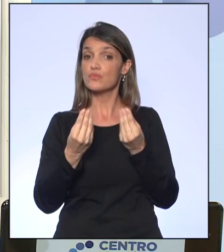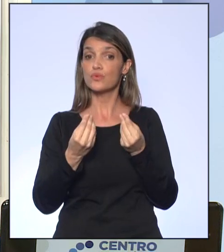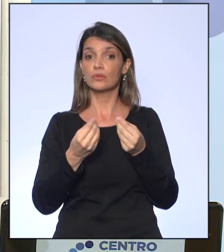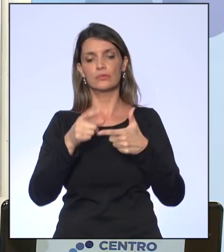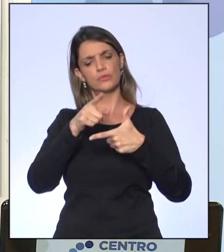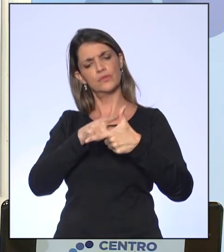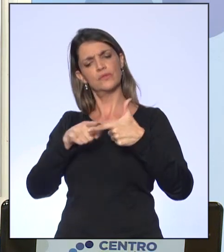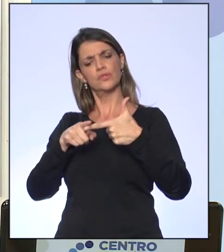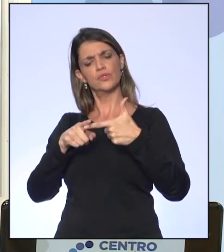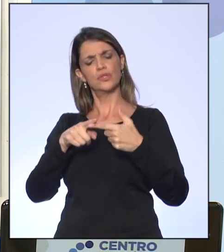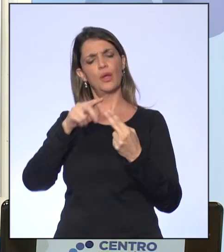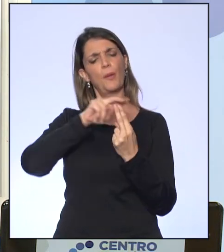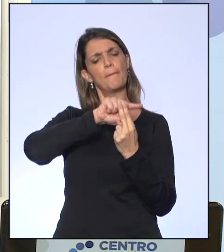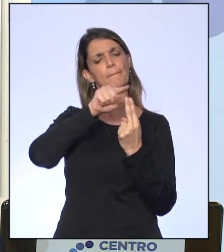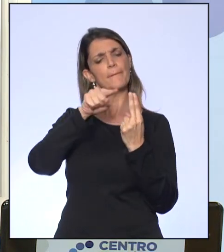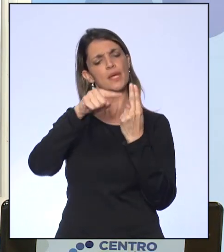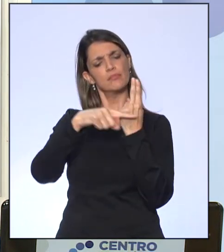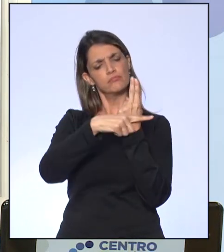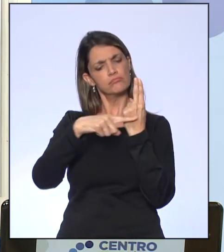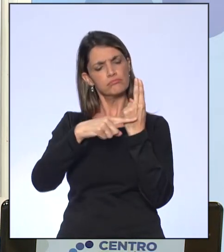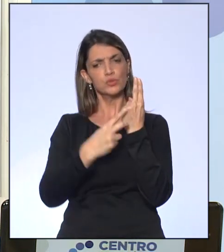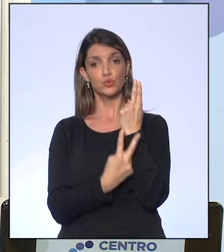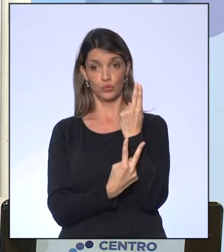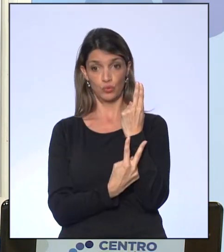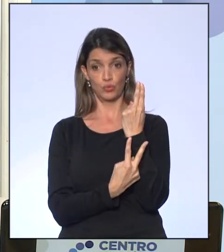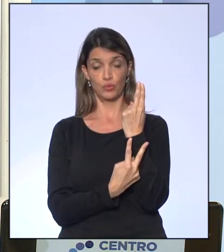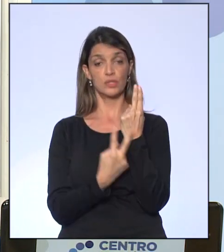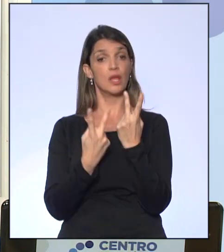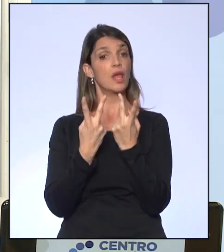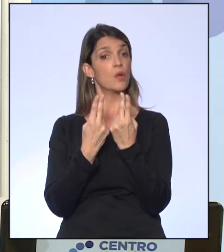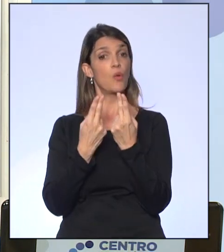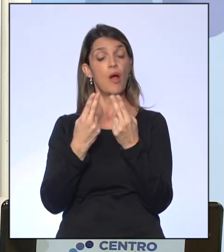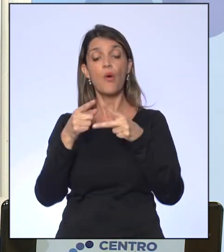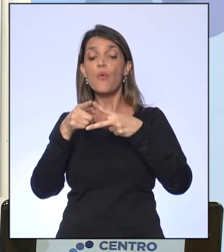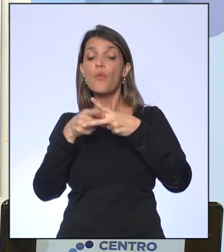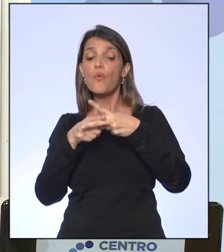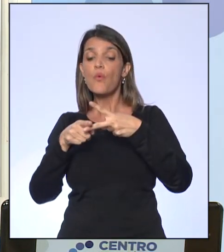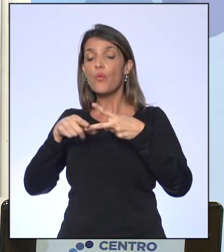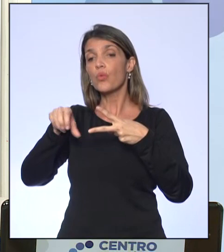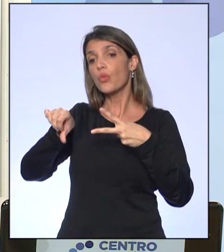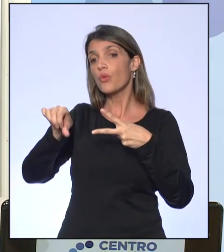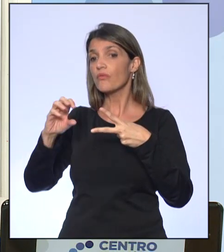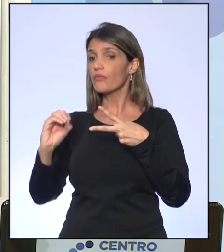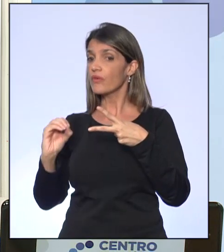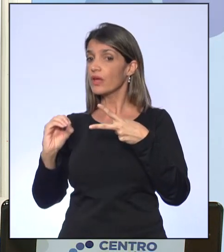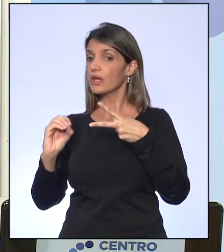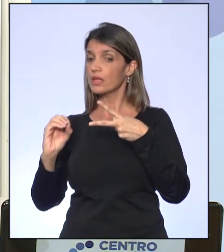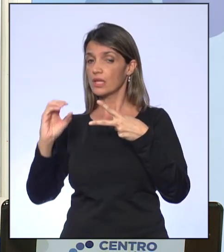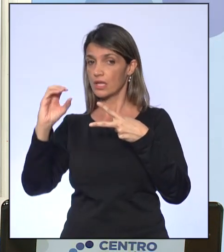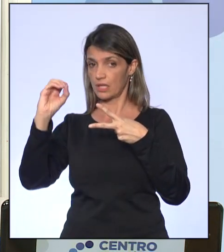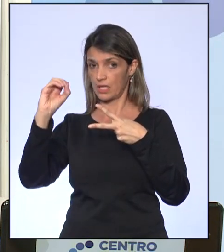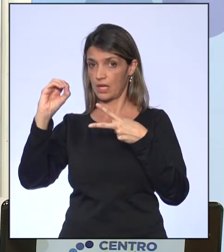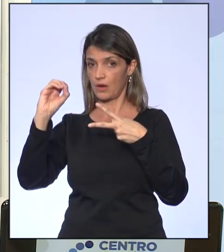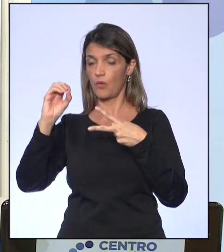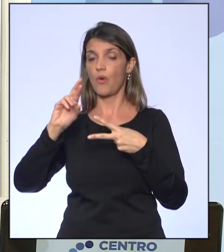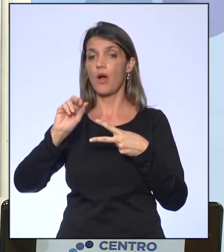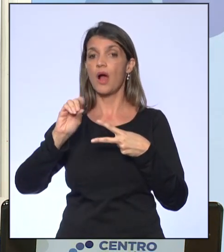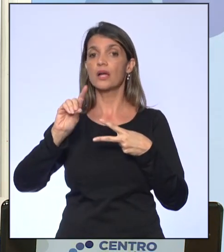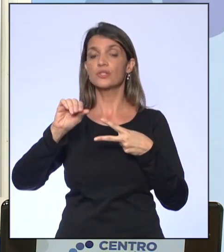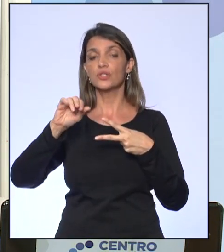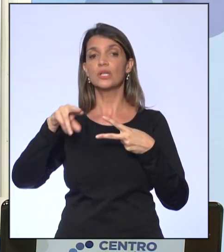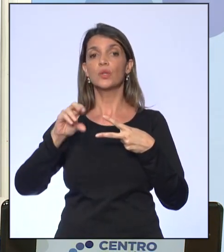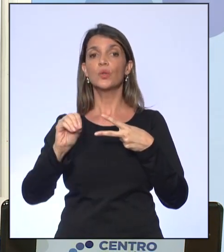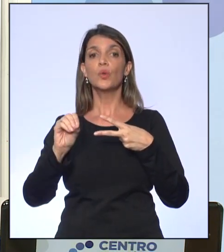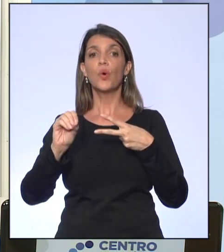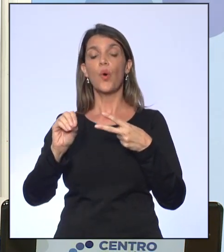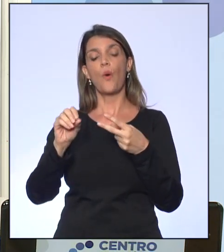aqui, π sobre 2, é a mesma coisa que 90 graus. Lembrando, Radiano é uma medida de ângulo e eu